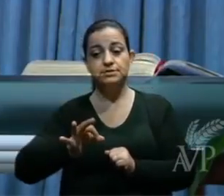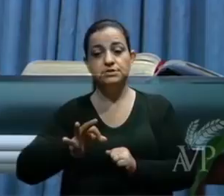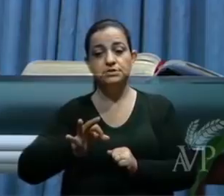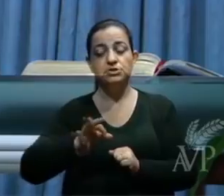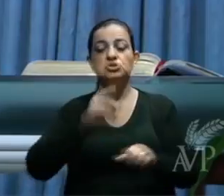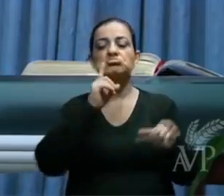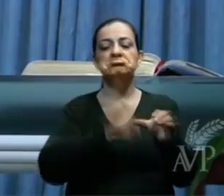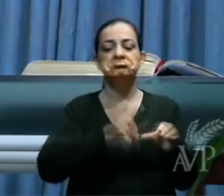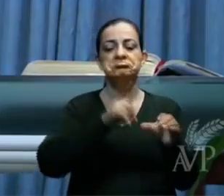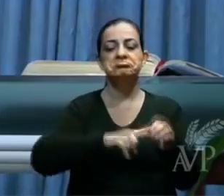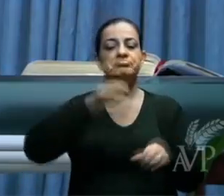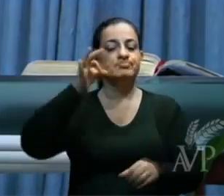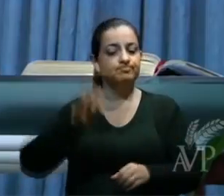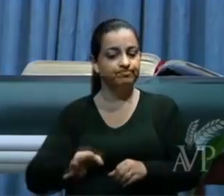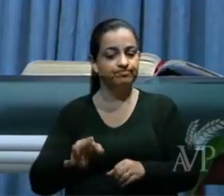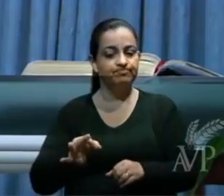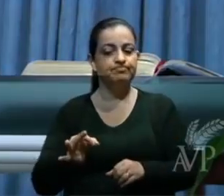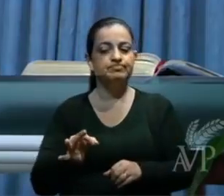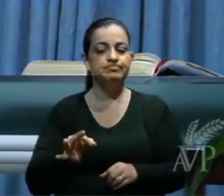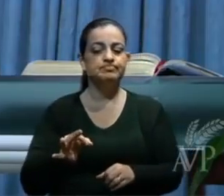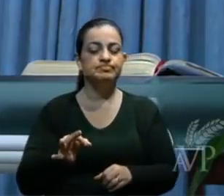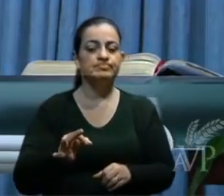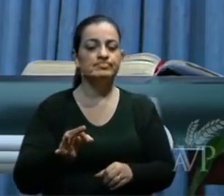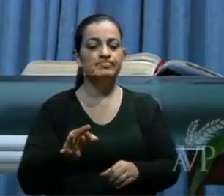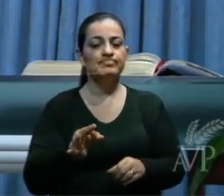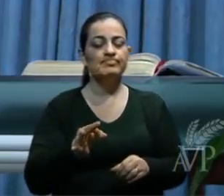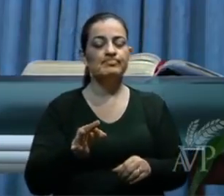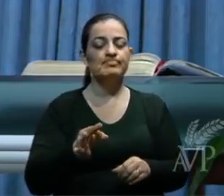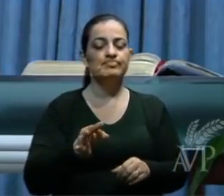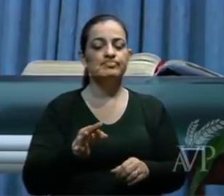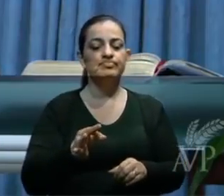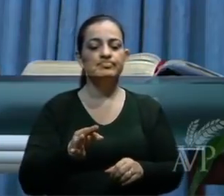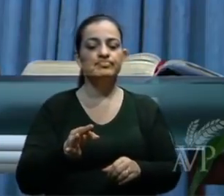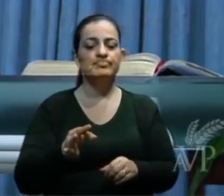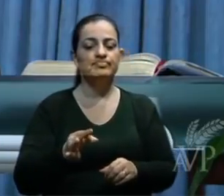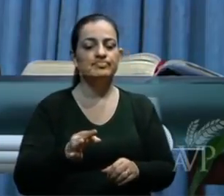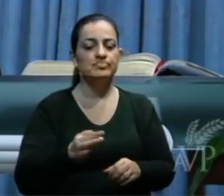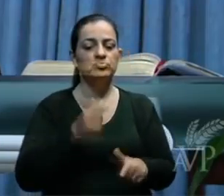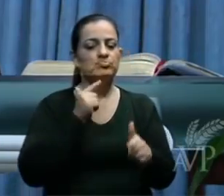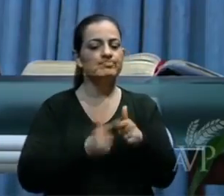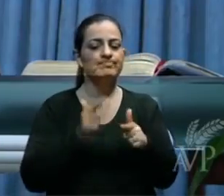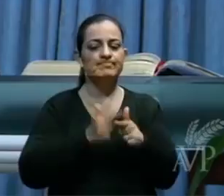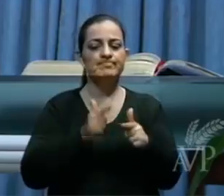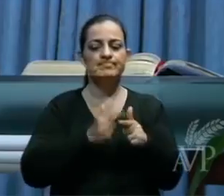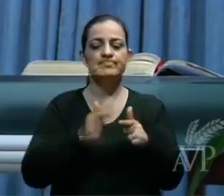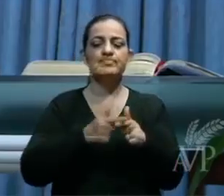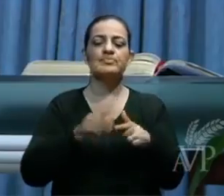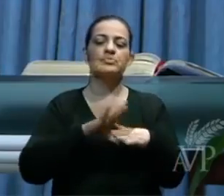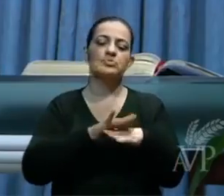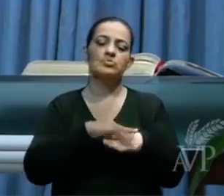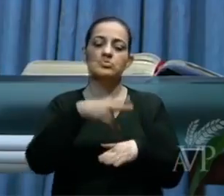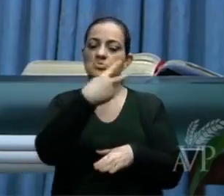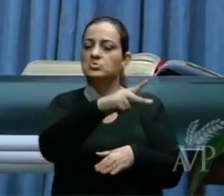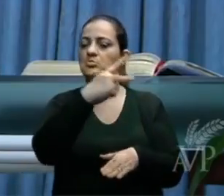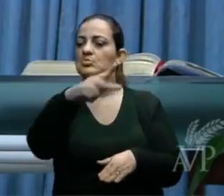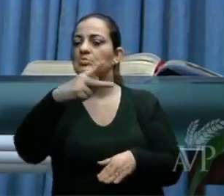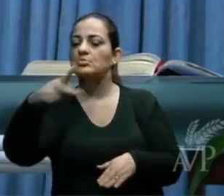sociedade e sua e seu problema sua enfermidade